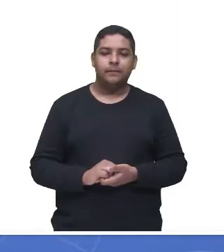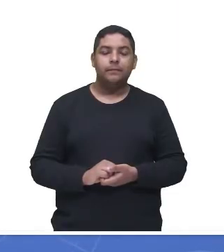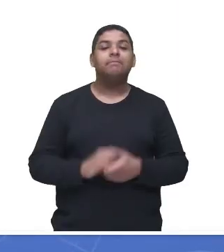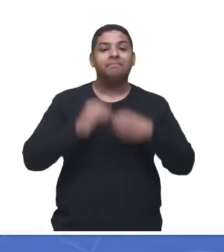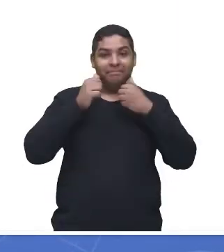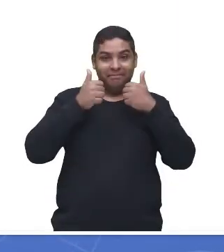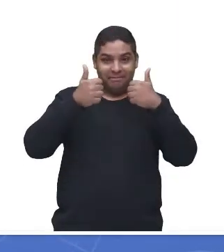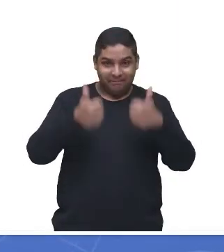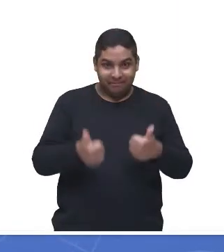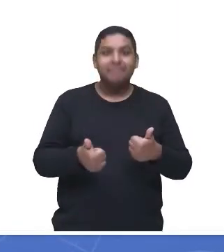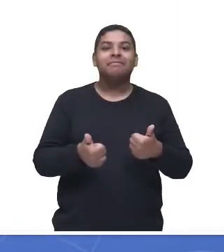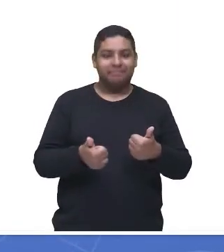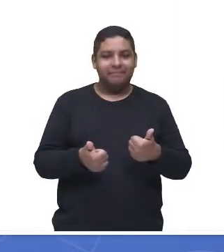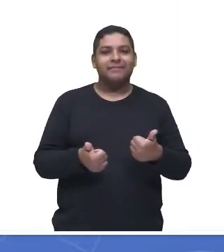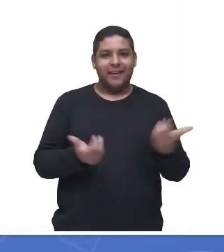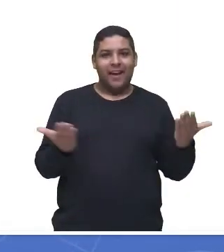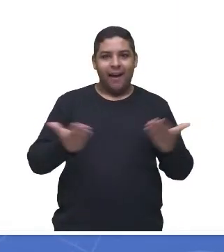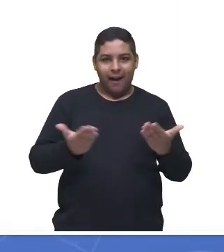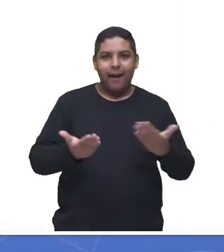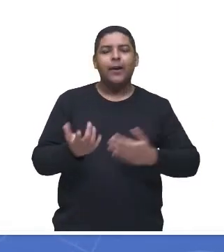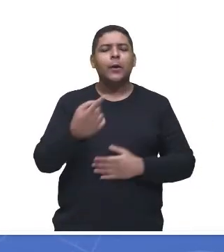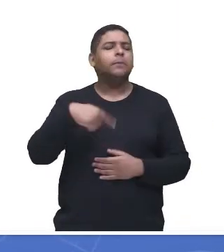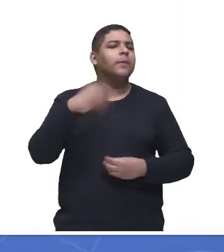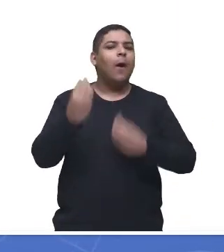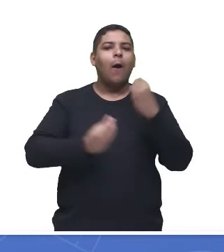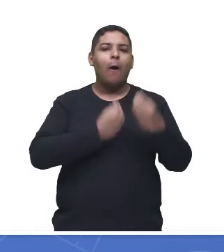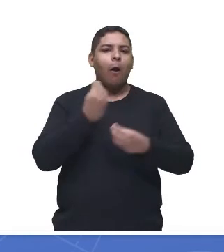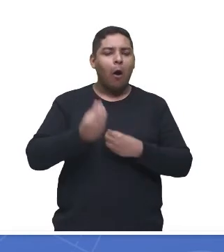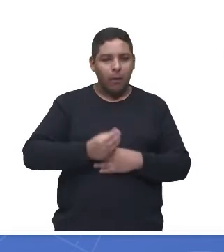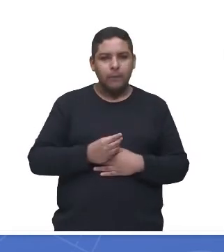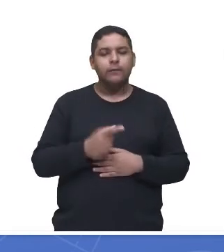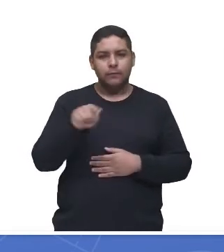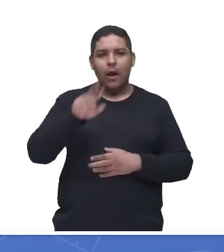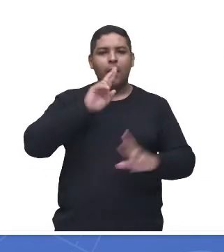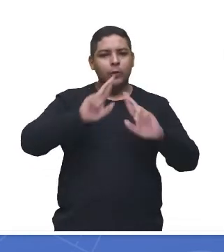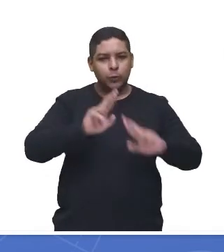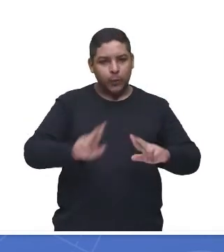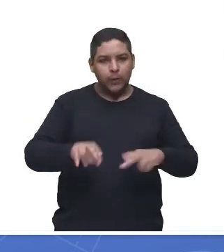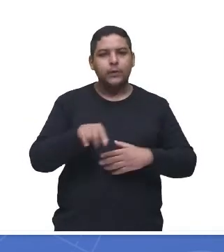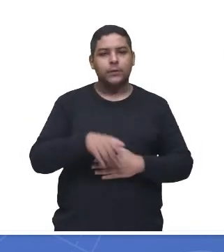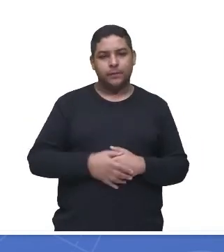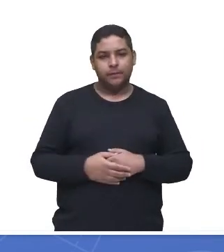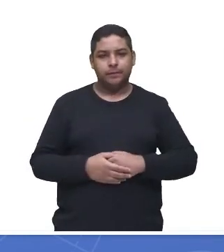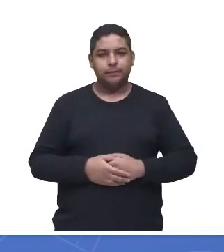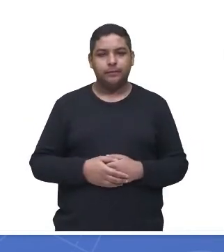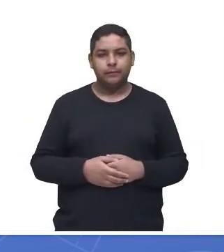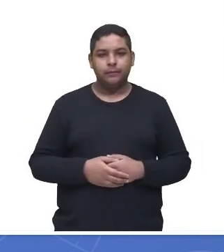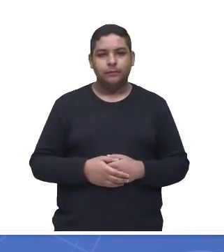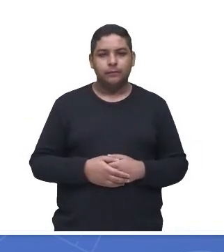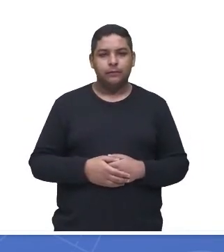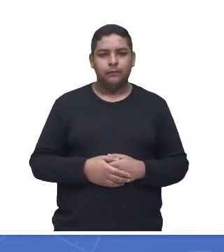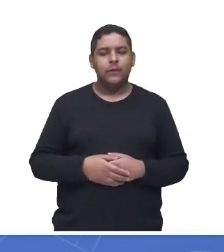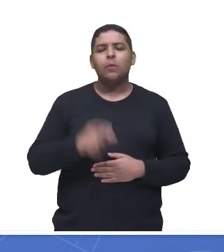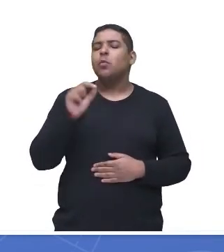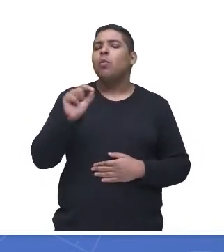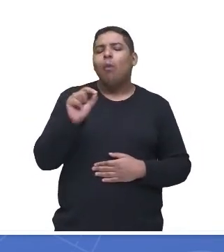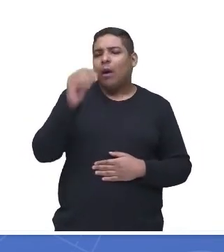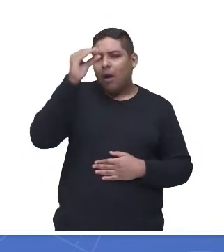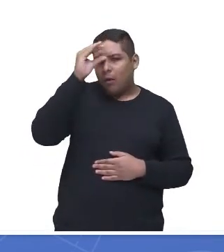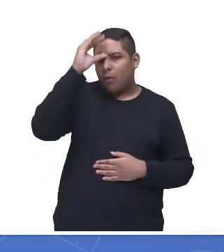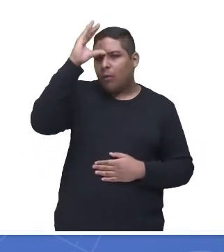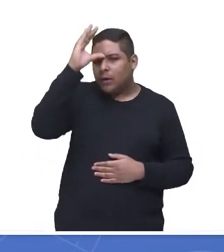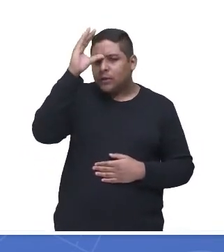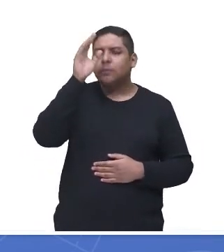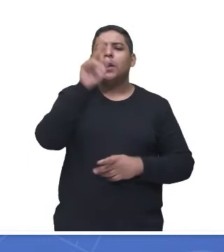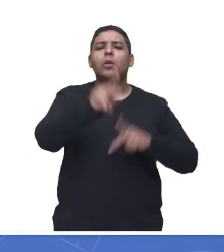Muito bem, vamos lá, pessoal. Como é que vocês estão vendo aí? O que é um conhecimento